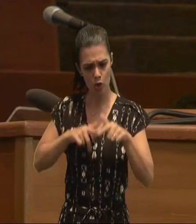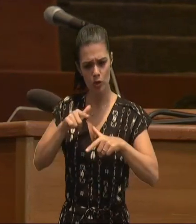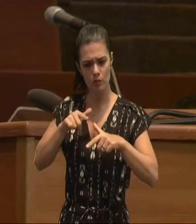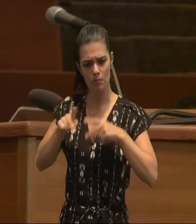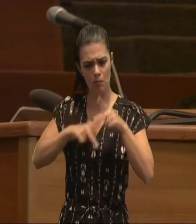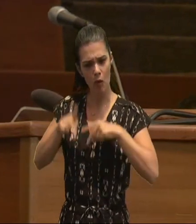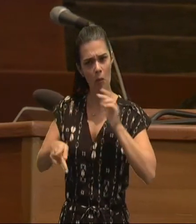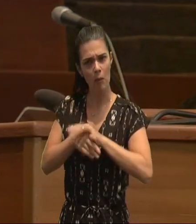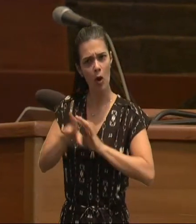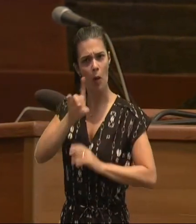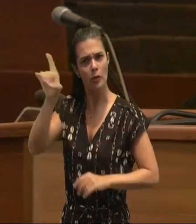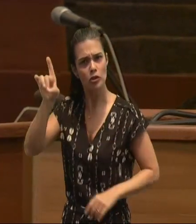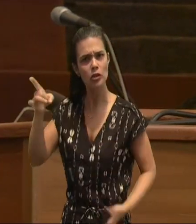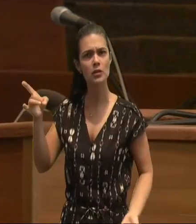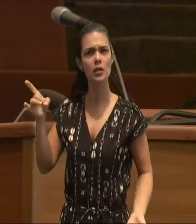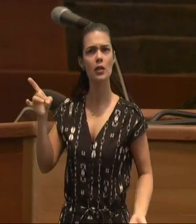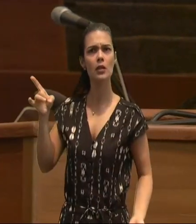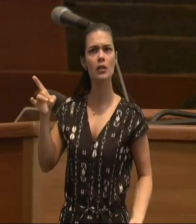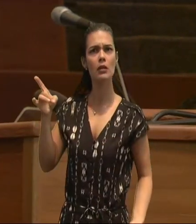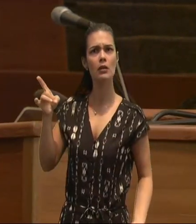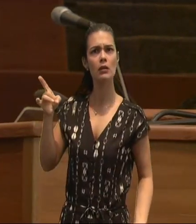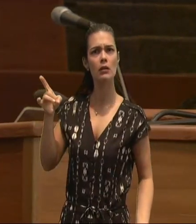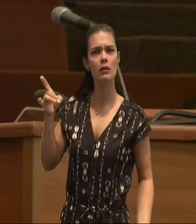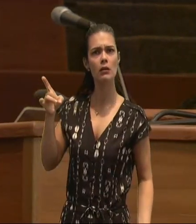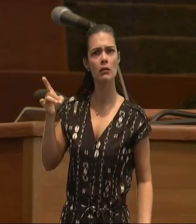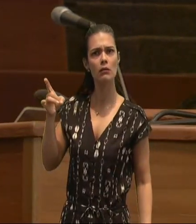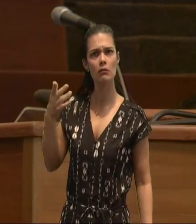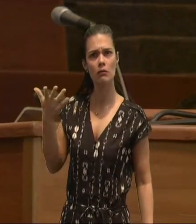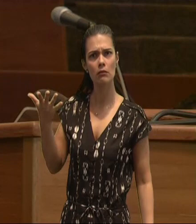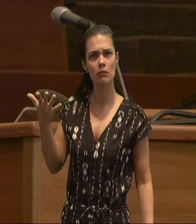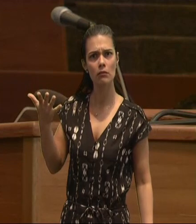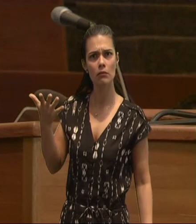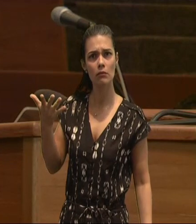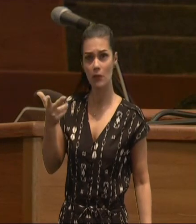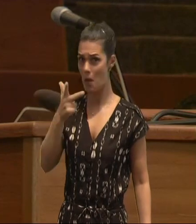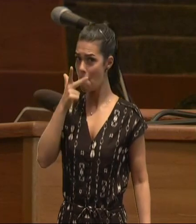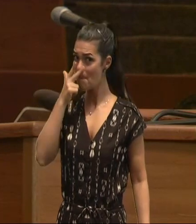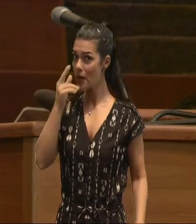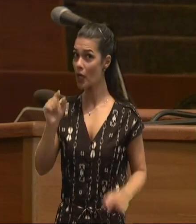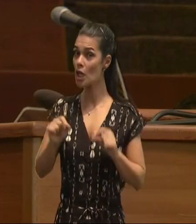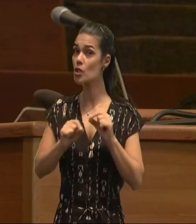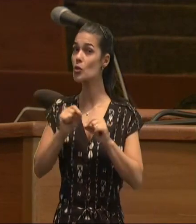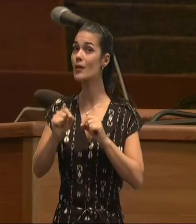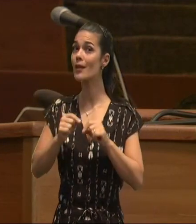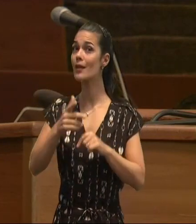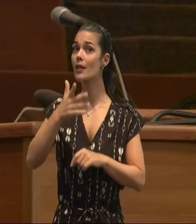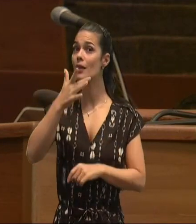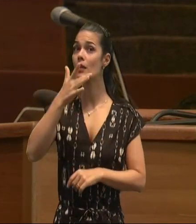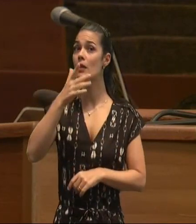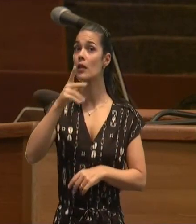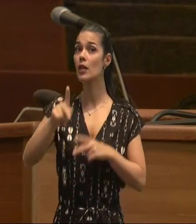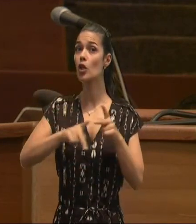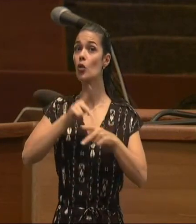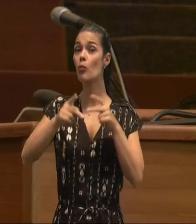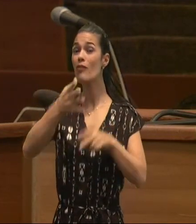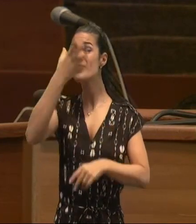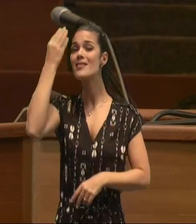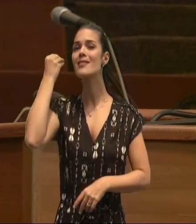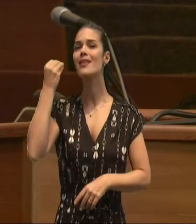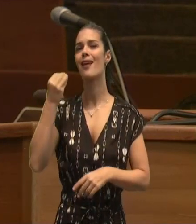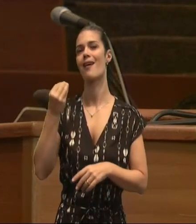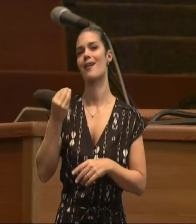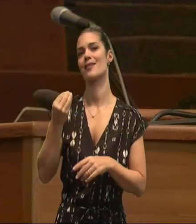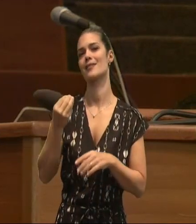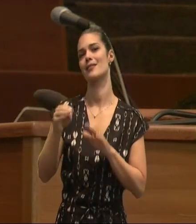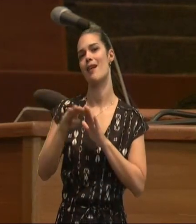conflitos intensos, parece-nos que eles se esquecem ali na casa de Abinadab, o que fazer com esta arca? A arca agora é devolvida,